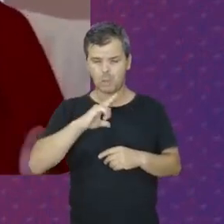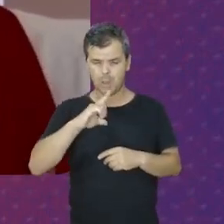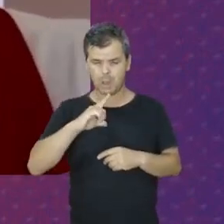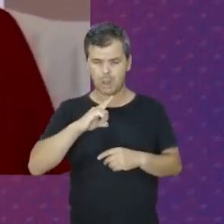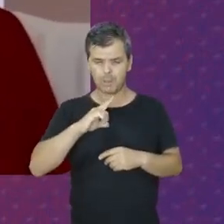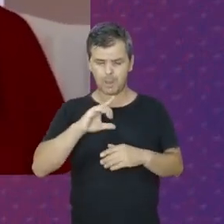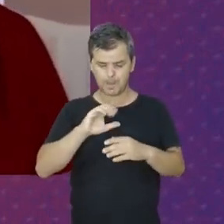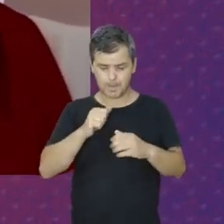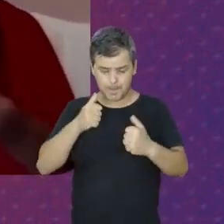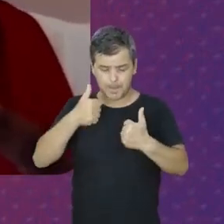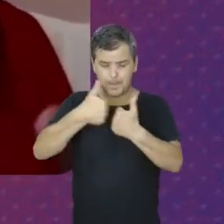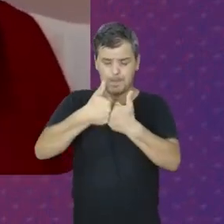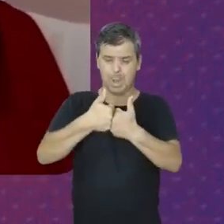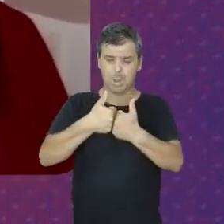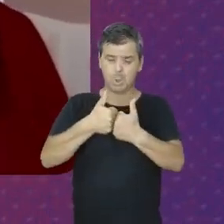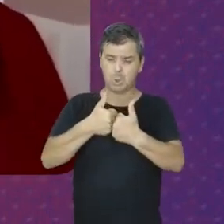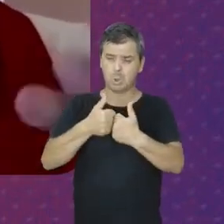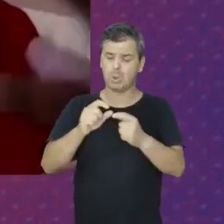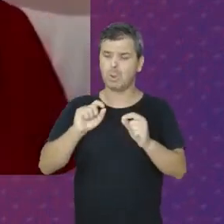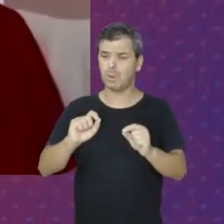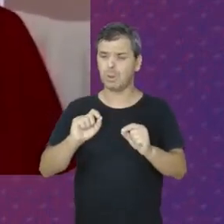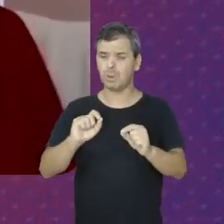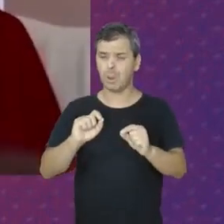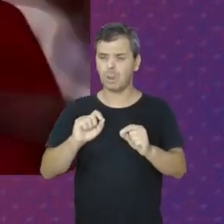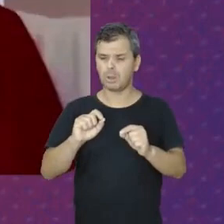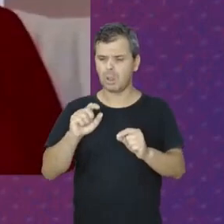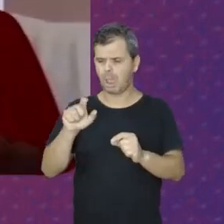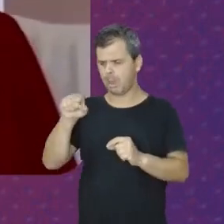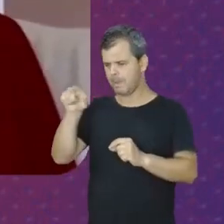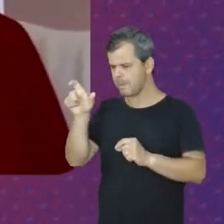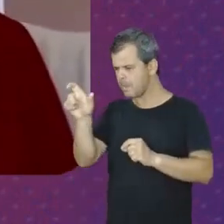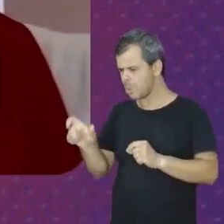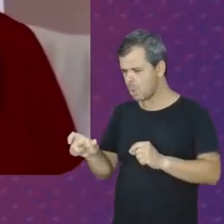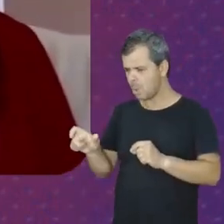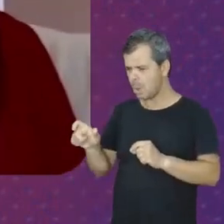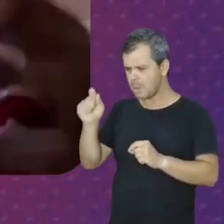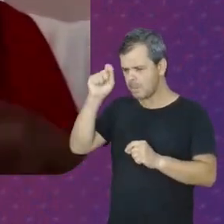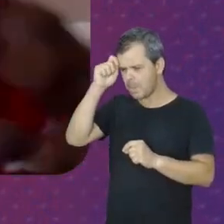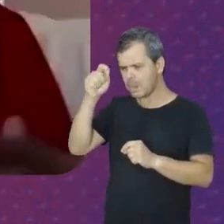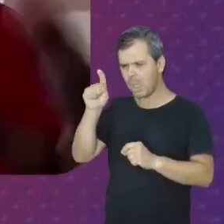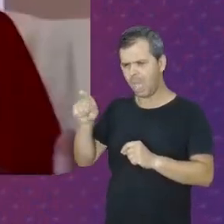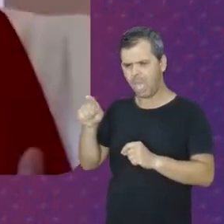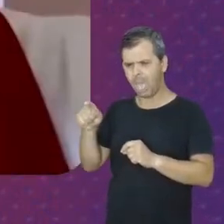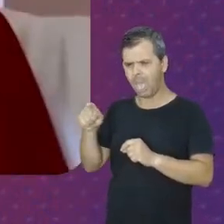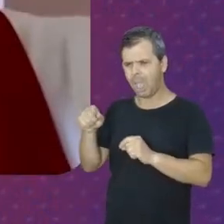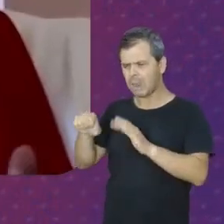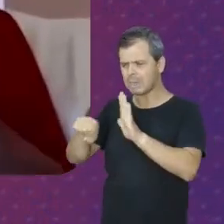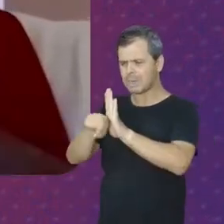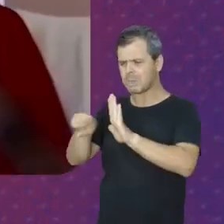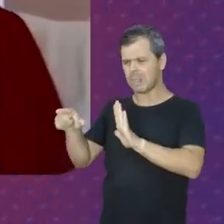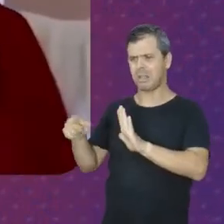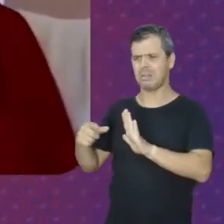está próximo e dizem que os suspeitos são os negros. Quando alguém,